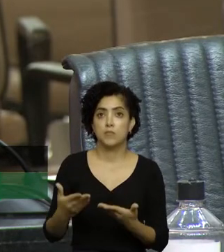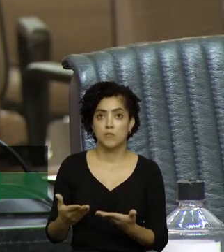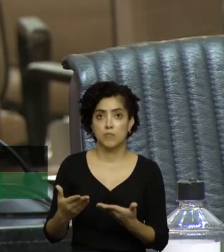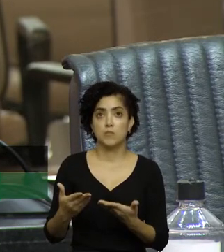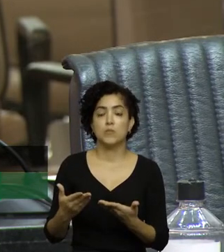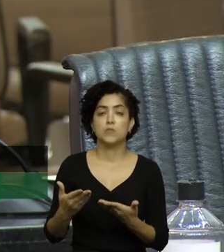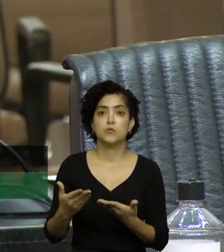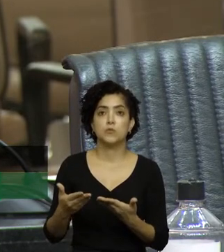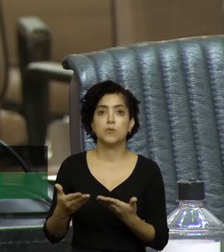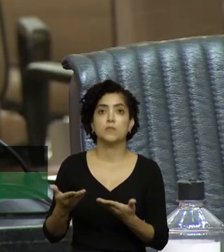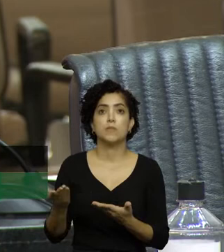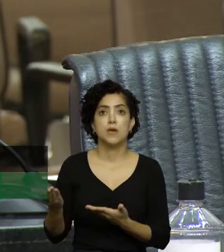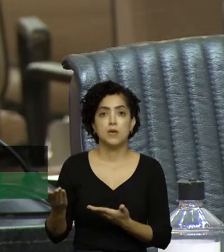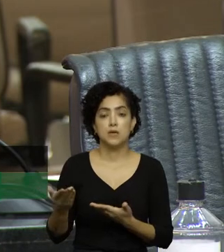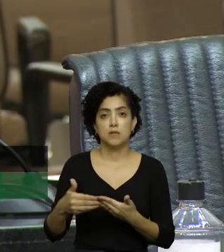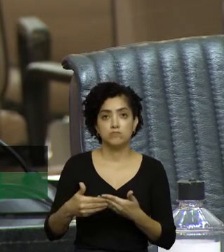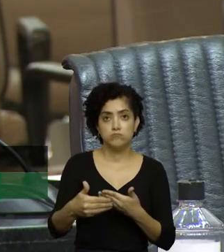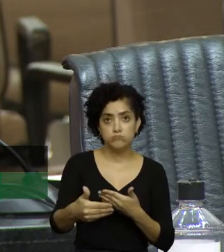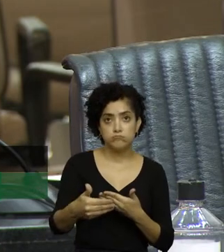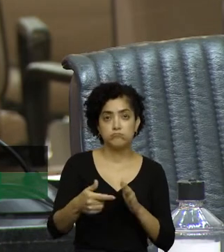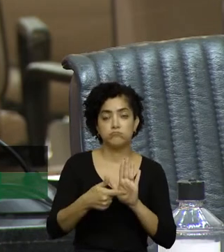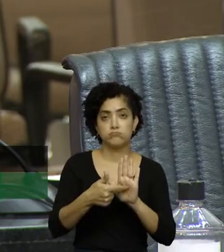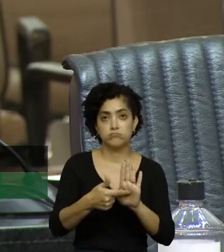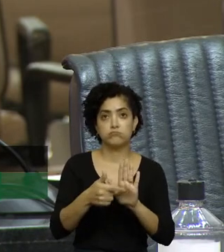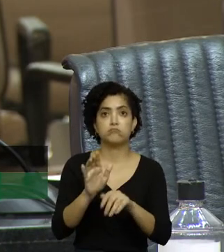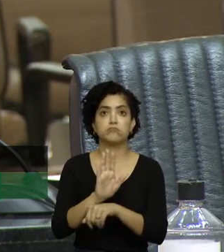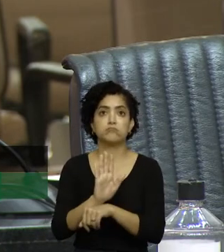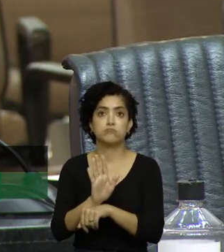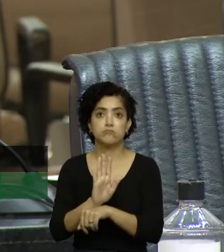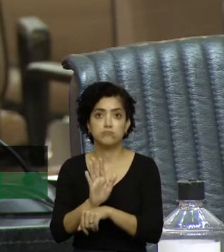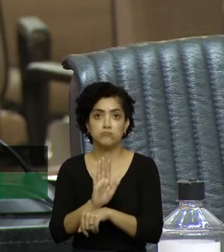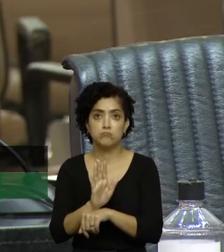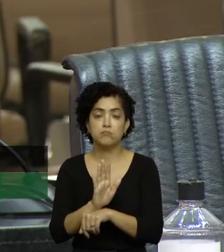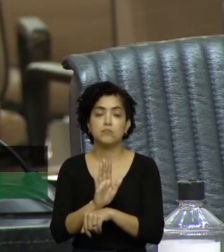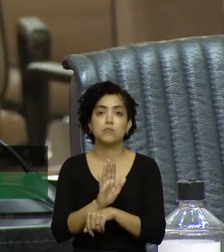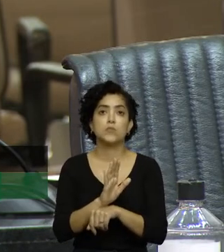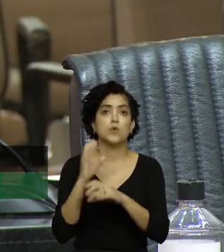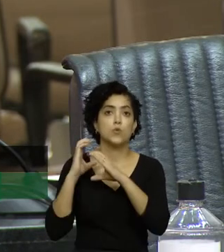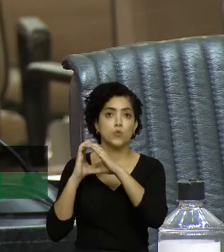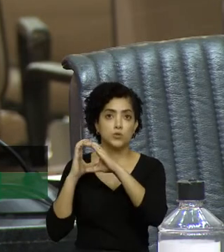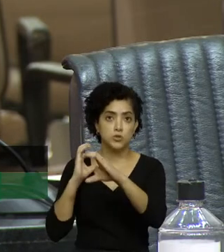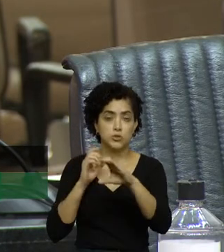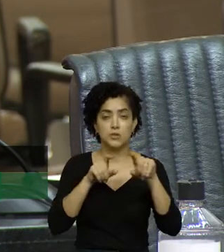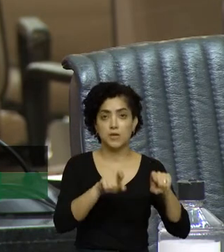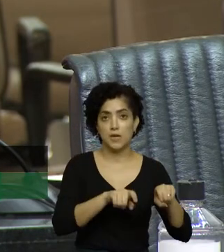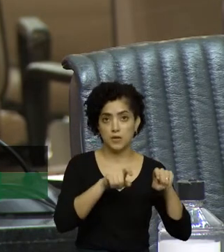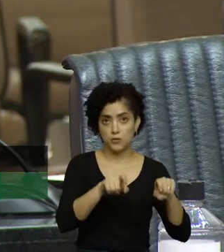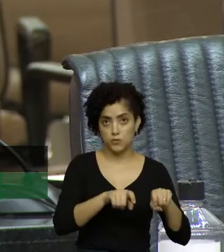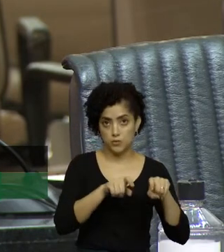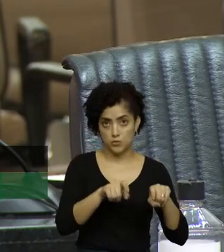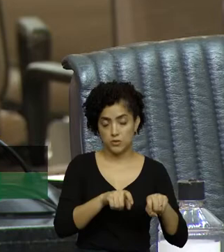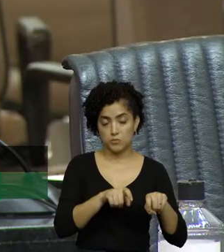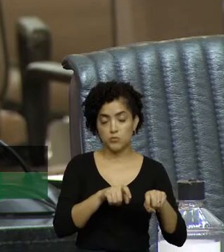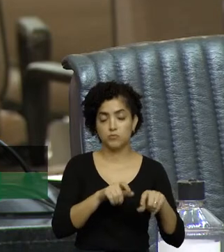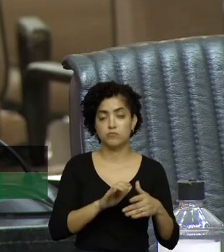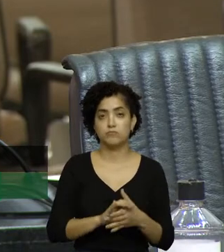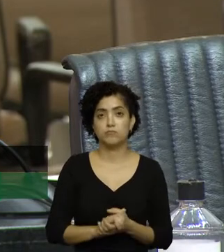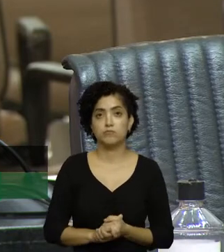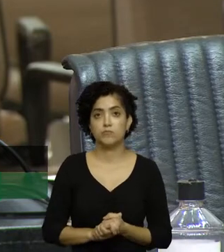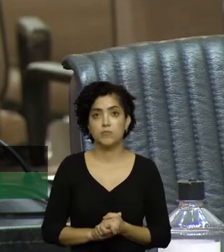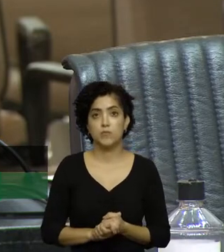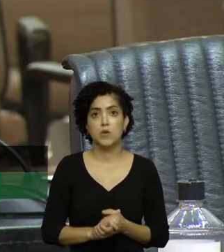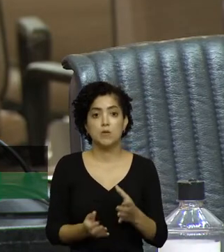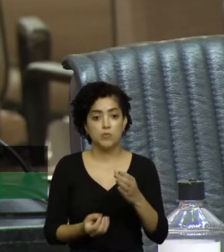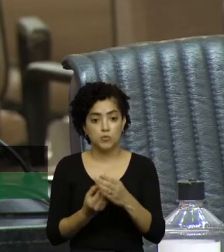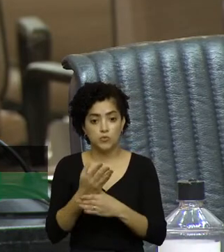Reginaldo da Silva, e, na sequência, a apresentação do vídeo sobre a trajetória do engenheiro agrônomo José Oscar Kurtz, em Santa Catarina, produzido pela equipe